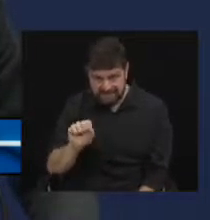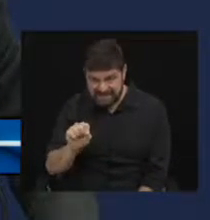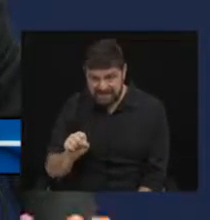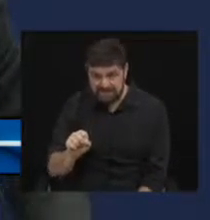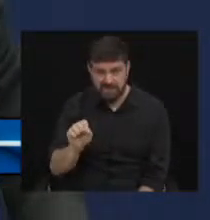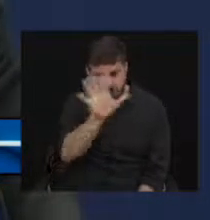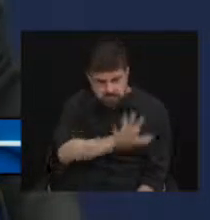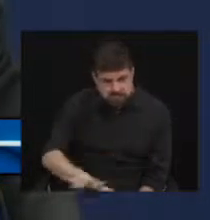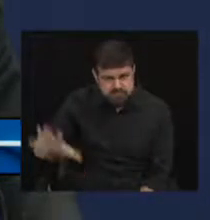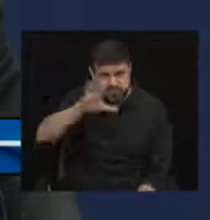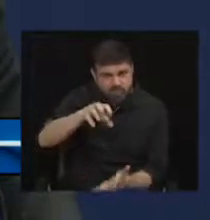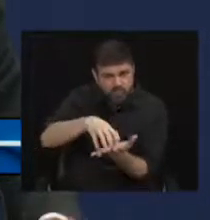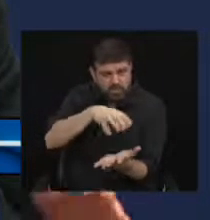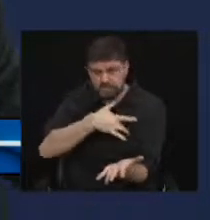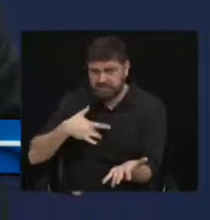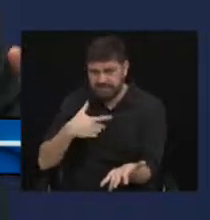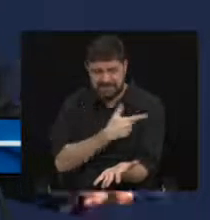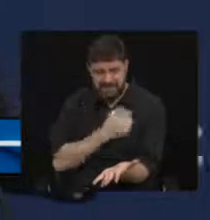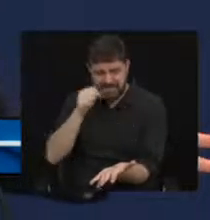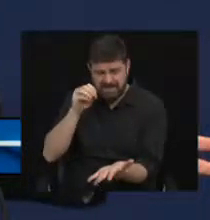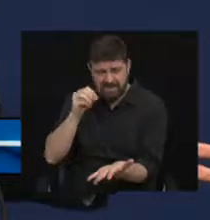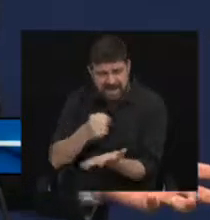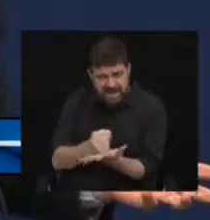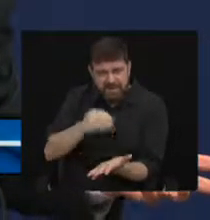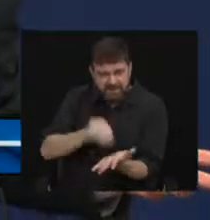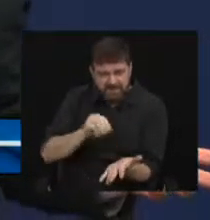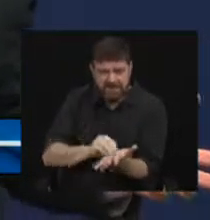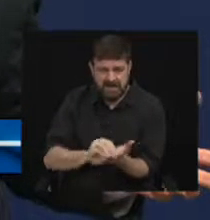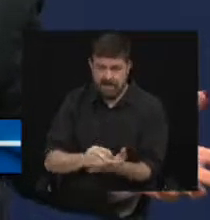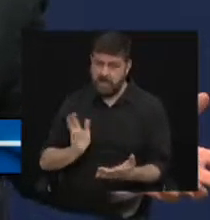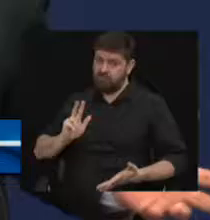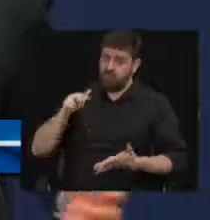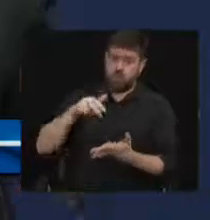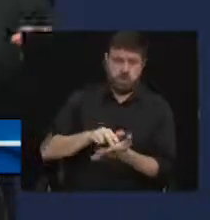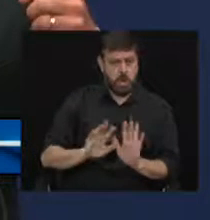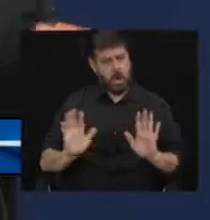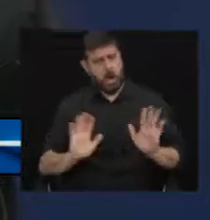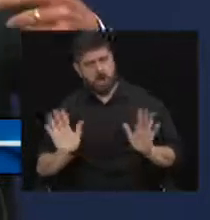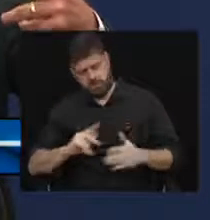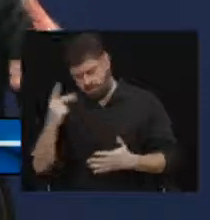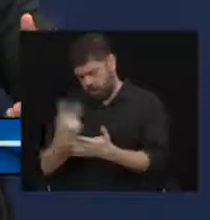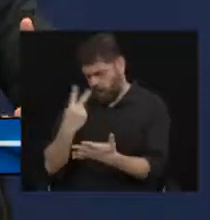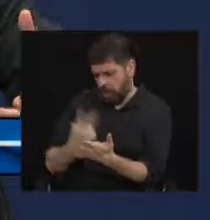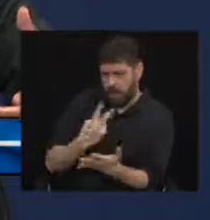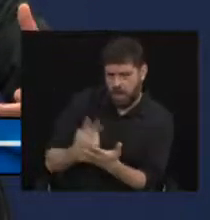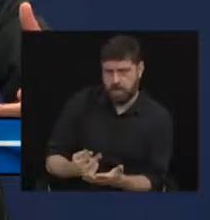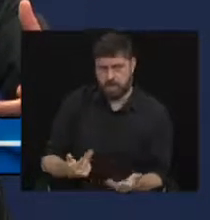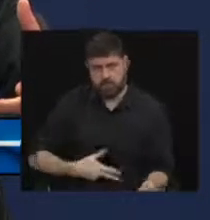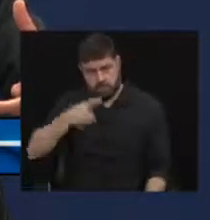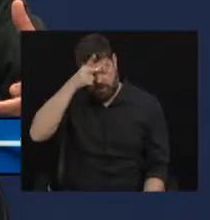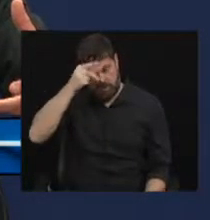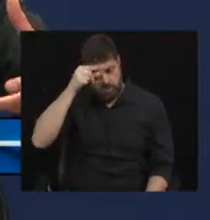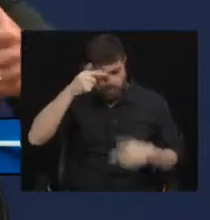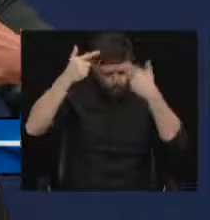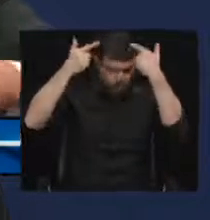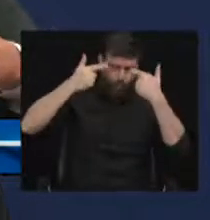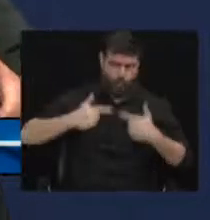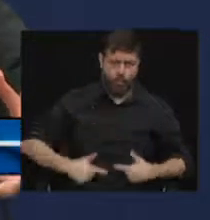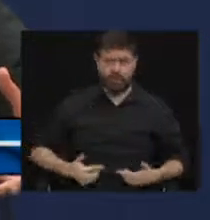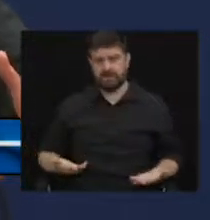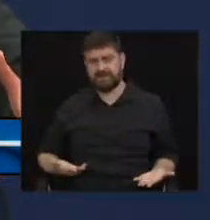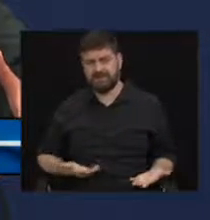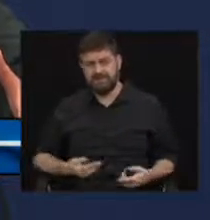O contrato foi de 15 para 29 milhões de reais. É normal isso?